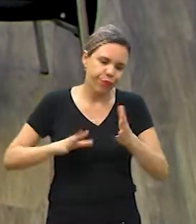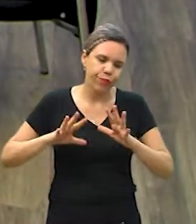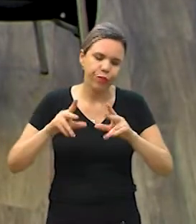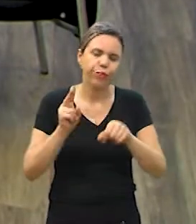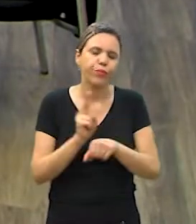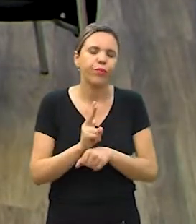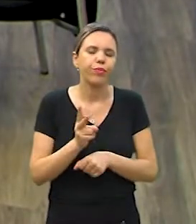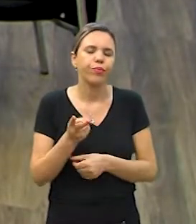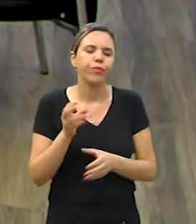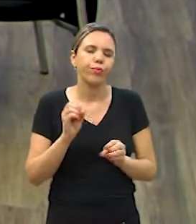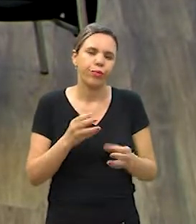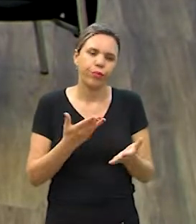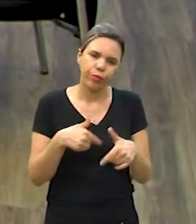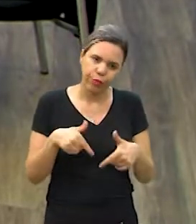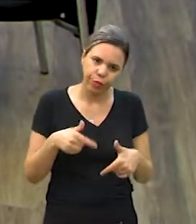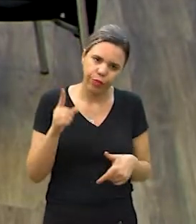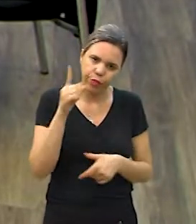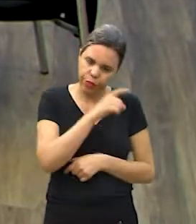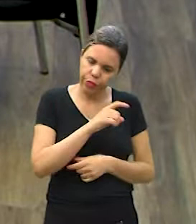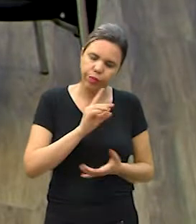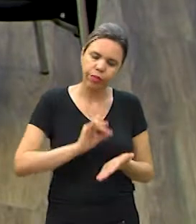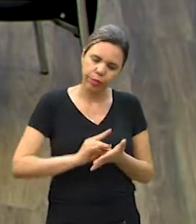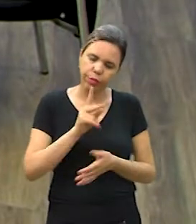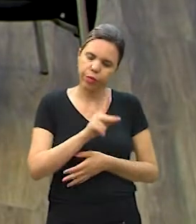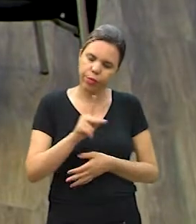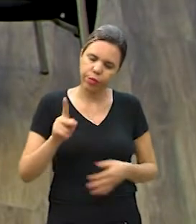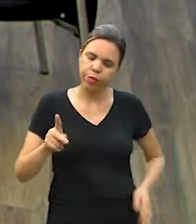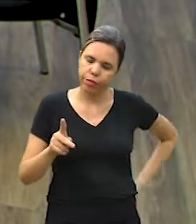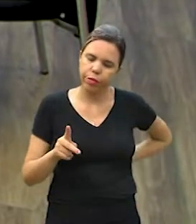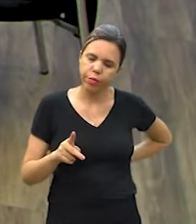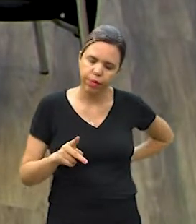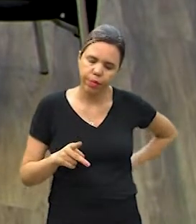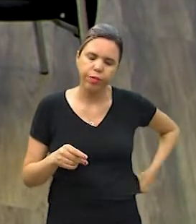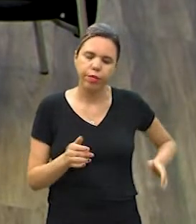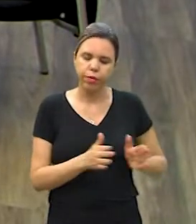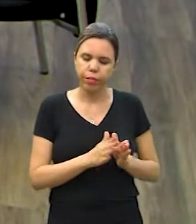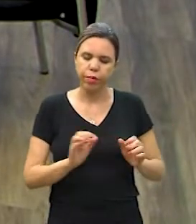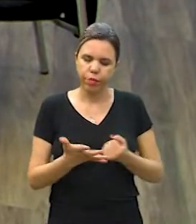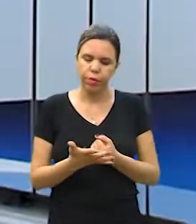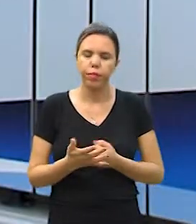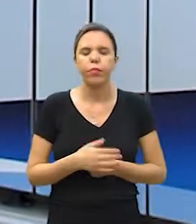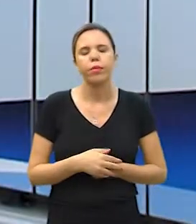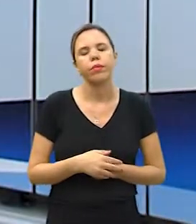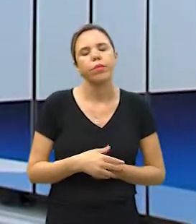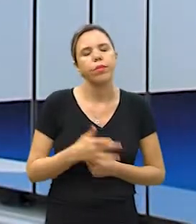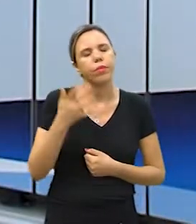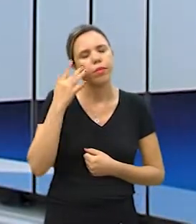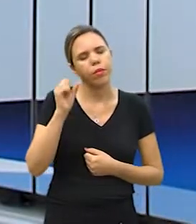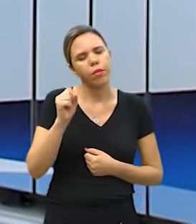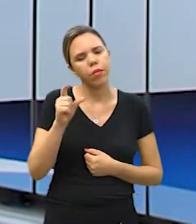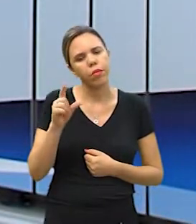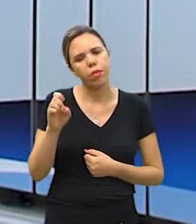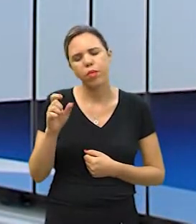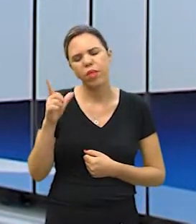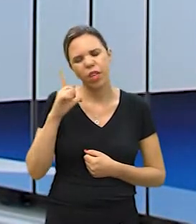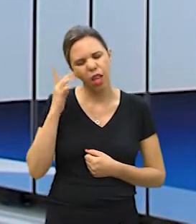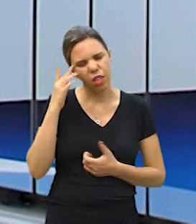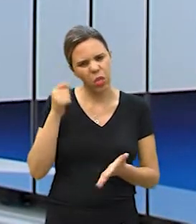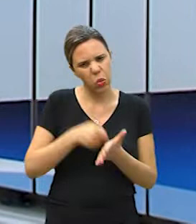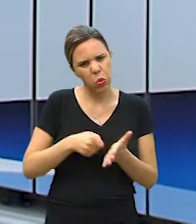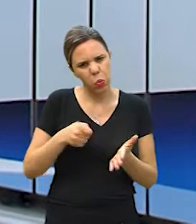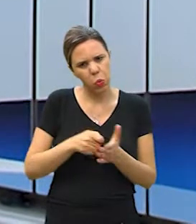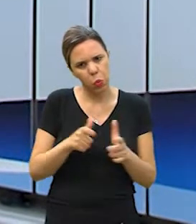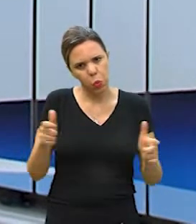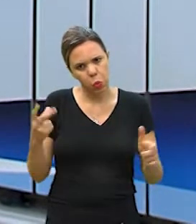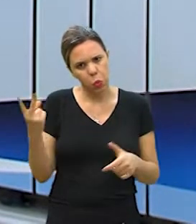conciliar tudo. Então essa realidade realmente é muito difícil para o professor em pandemia. Solange, existe esta luta